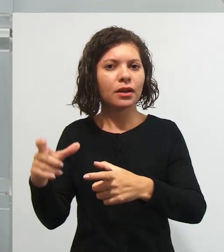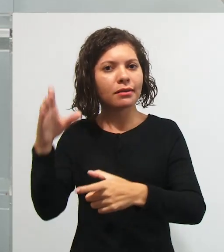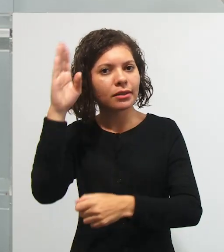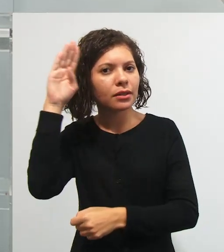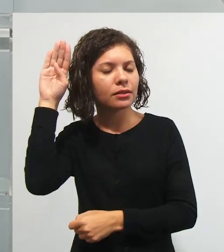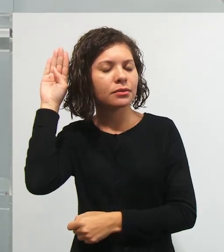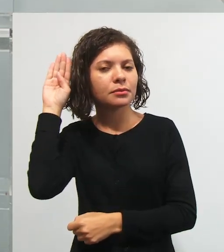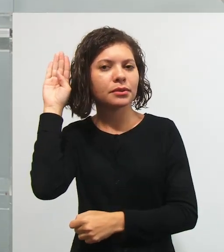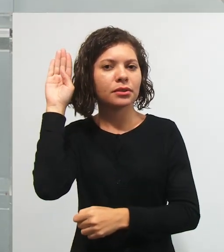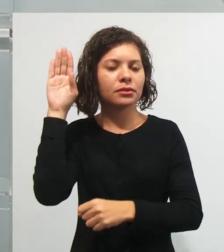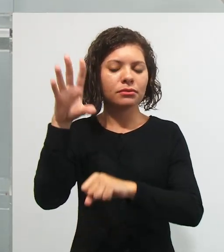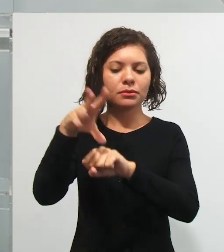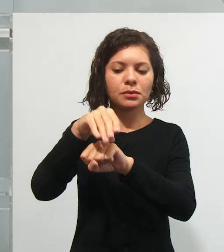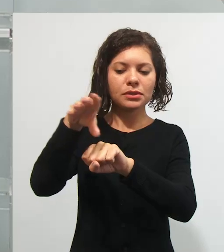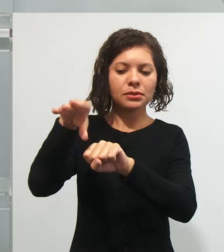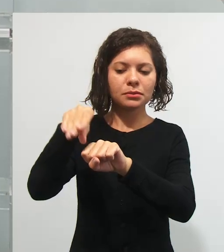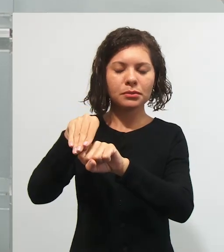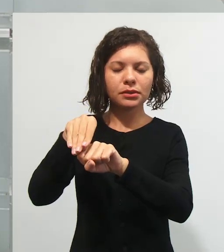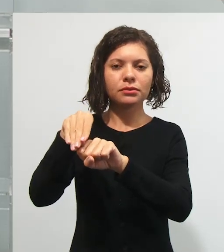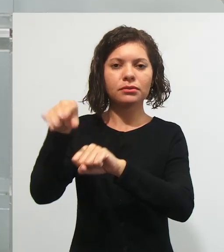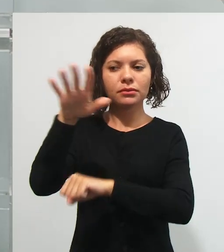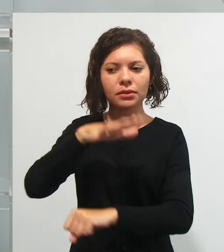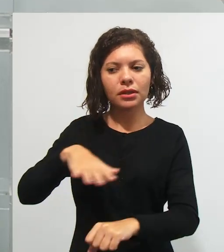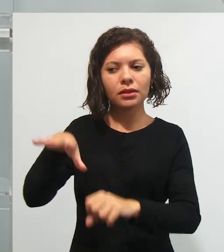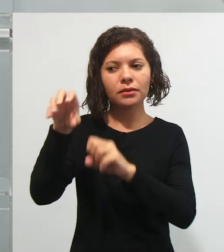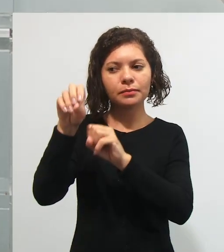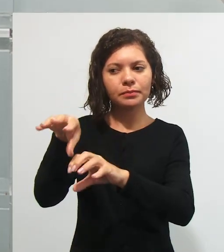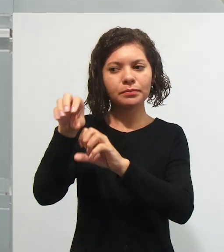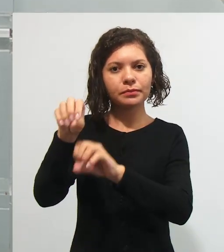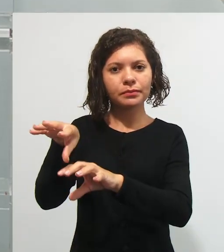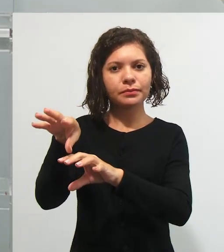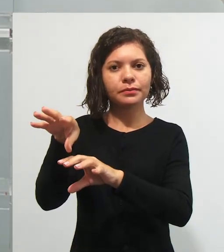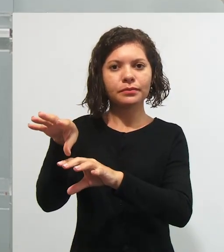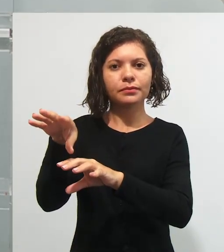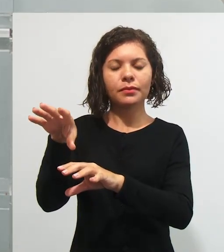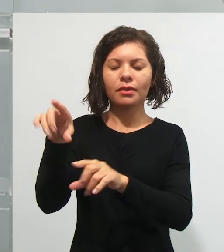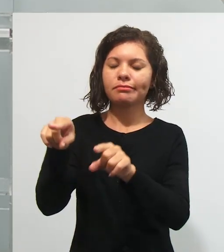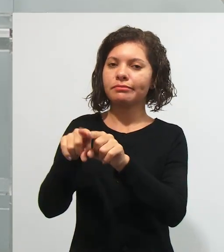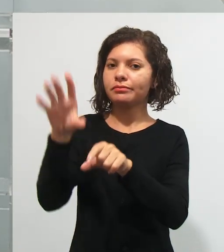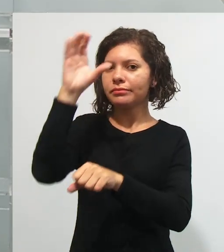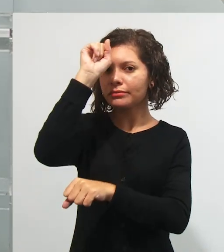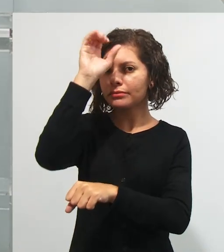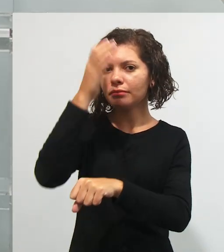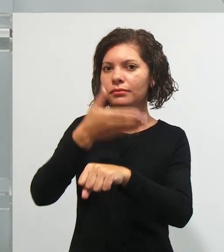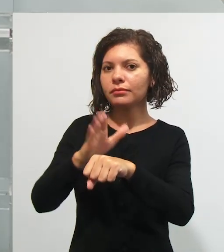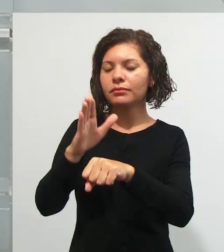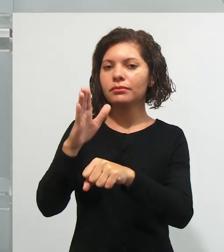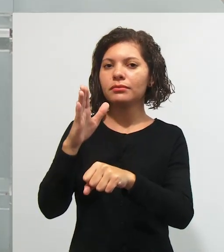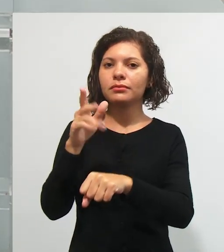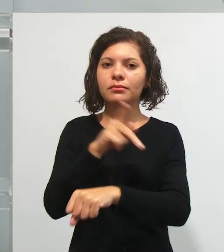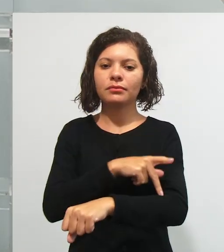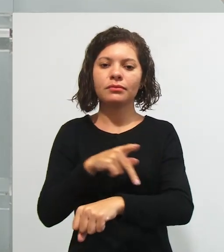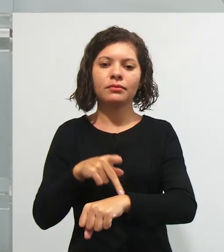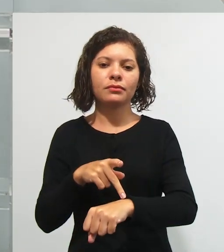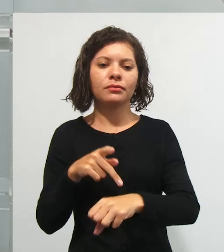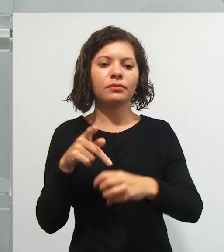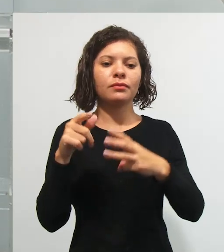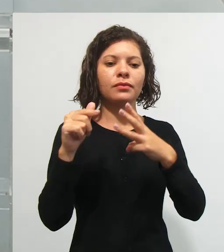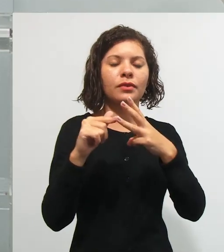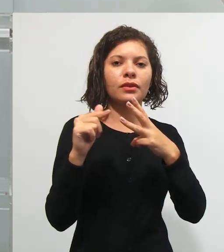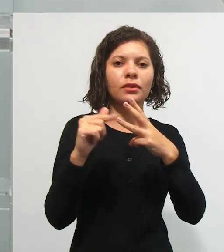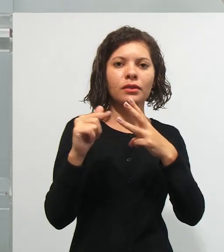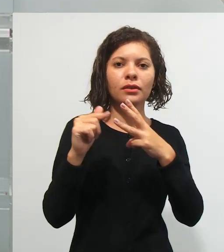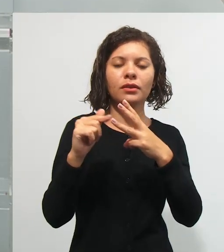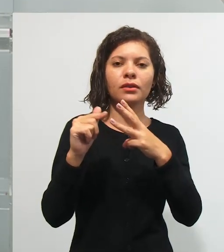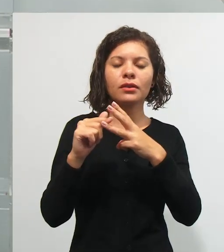conhecimento sobre o processo de ensinar e aprender, sobre as práticas pedagógicas. E, por fim, a contribuição social. Então, imagine